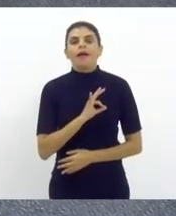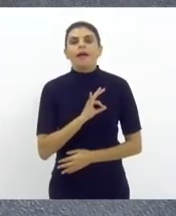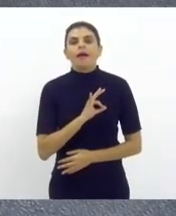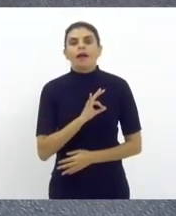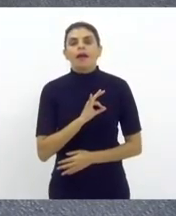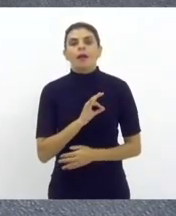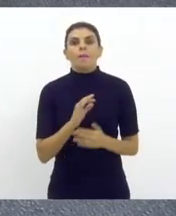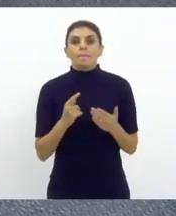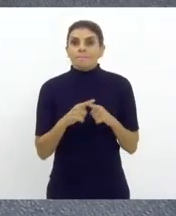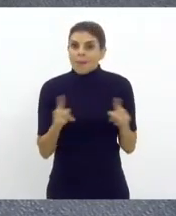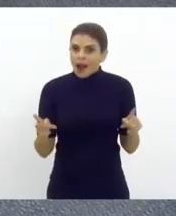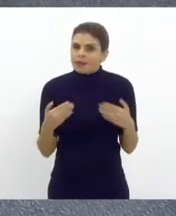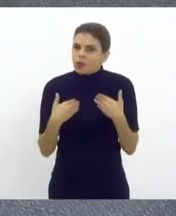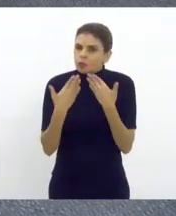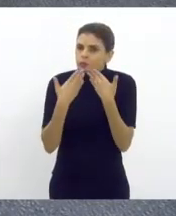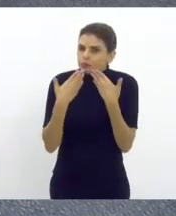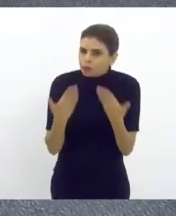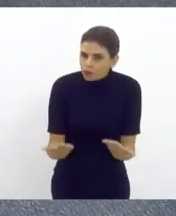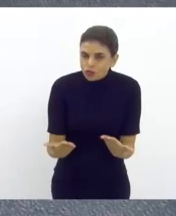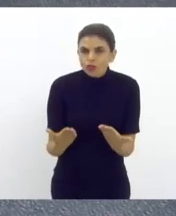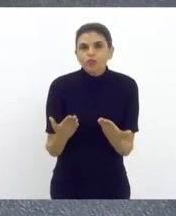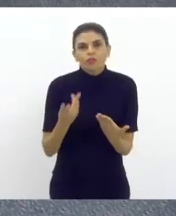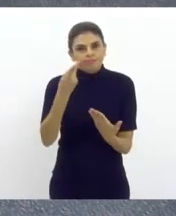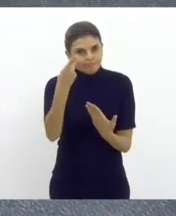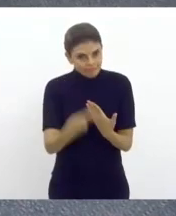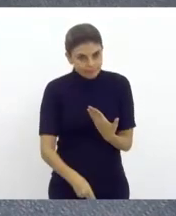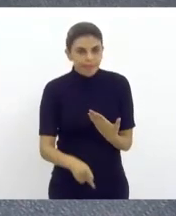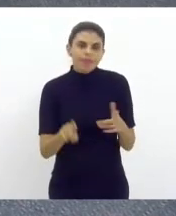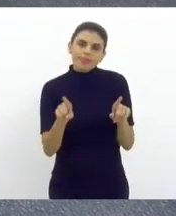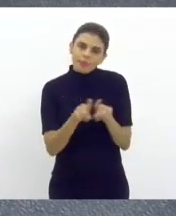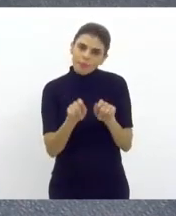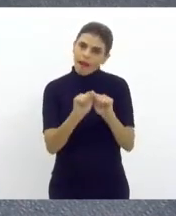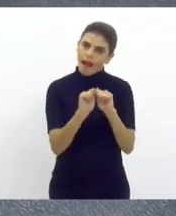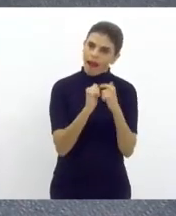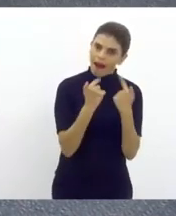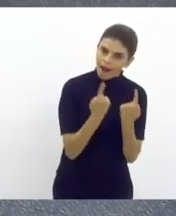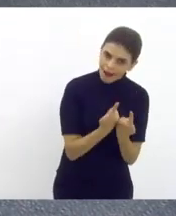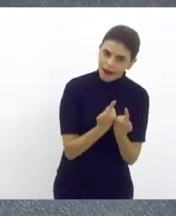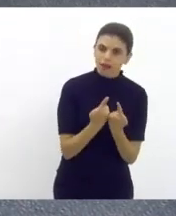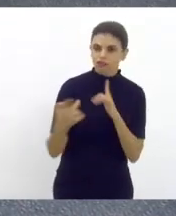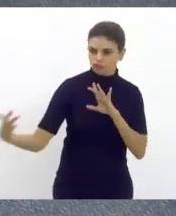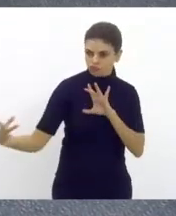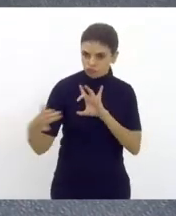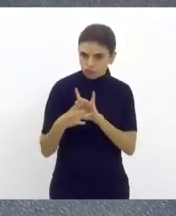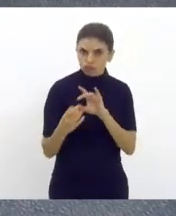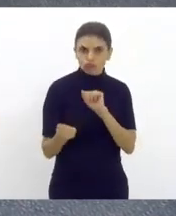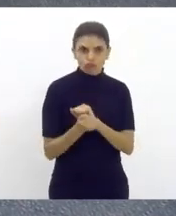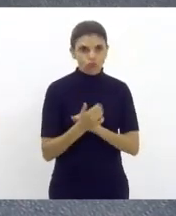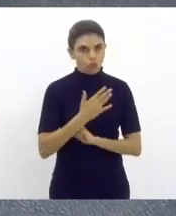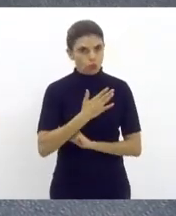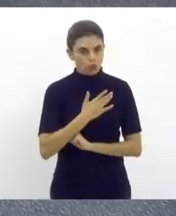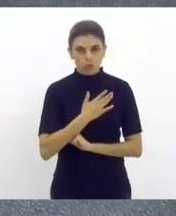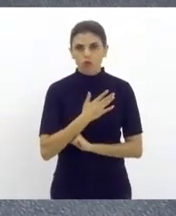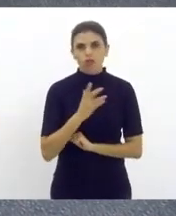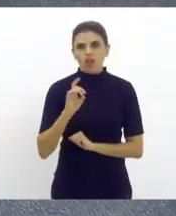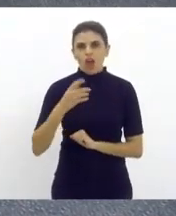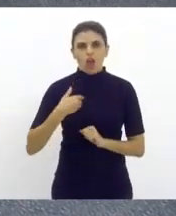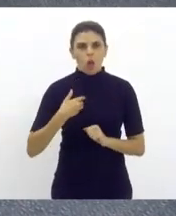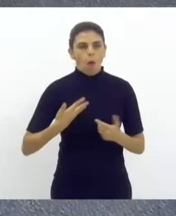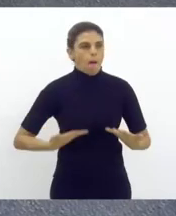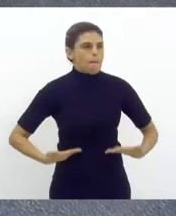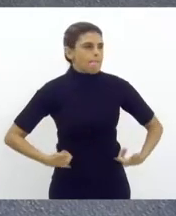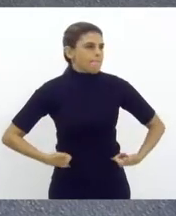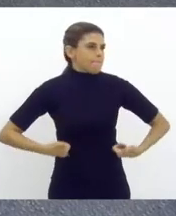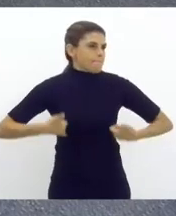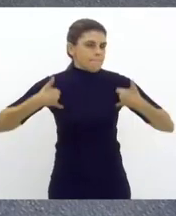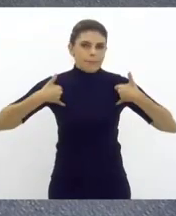e quero que essa casa também é juntamente não só comigo quero não quero pegar mérito nenhum